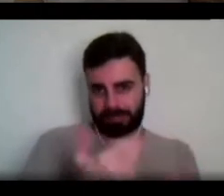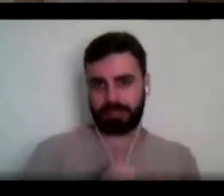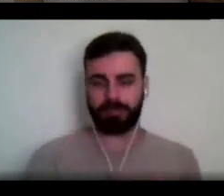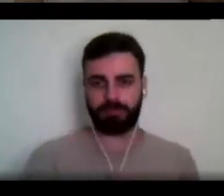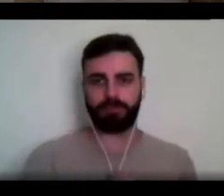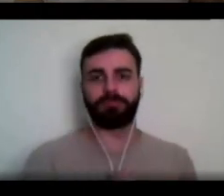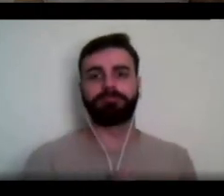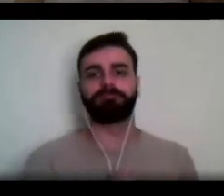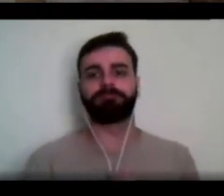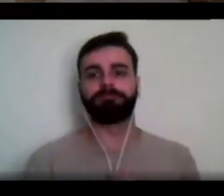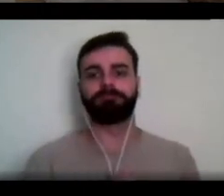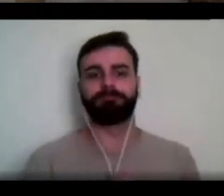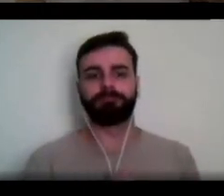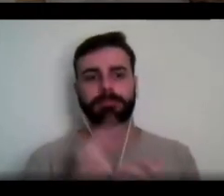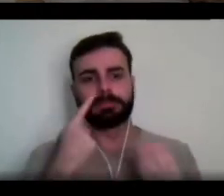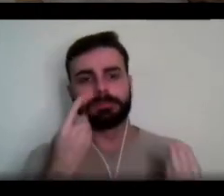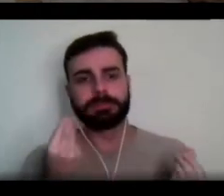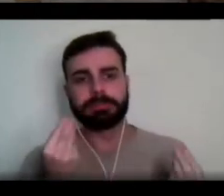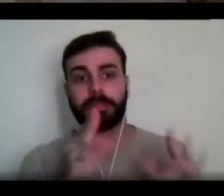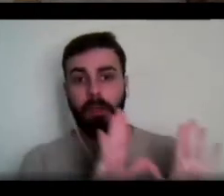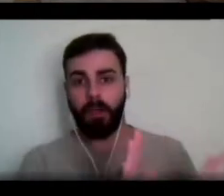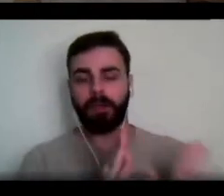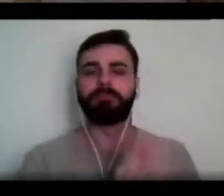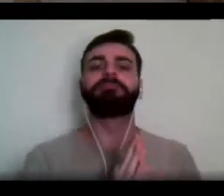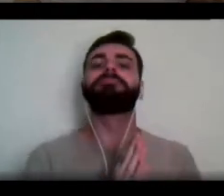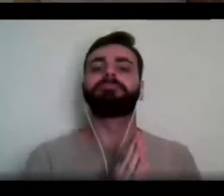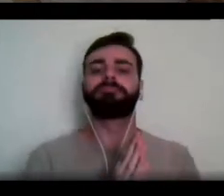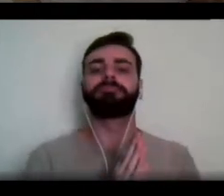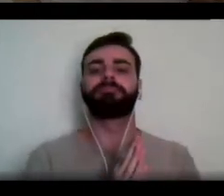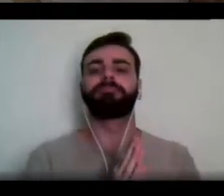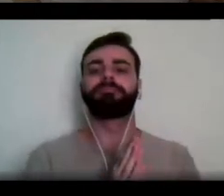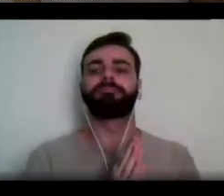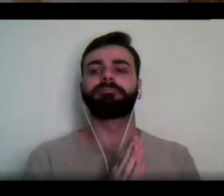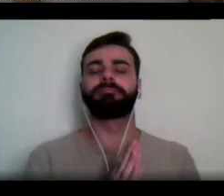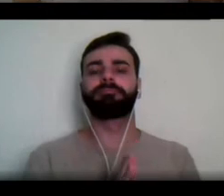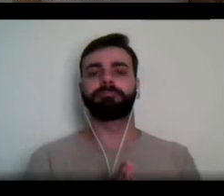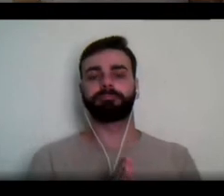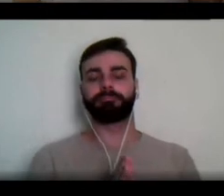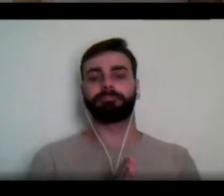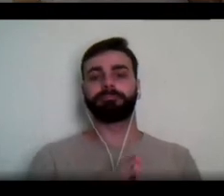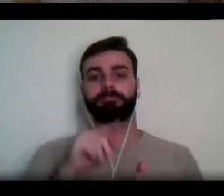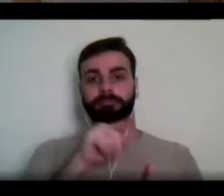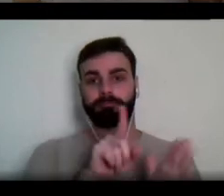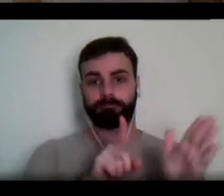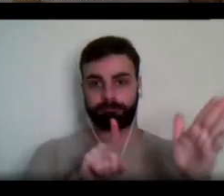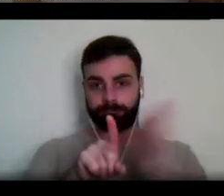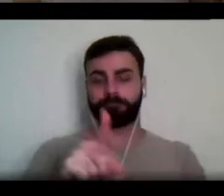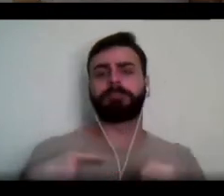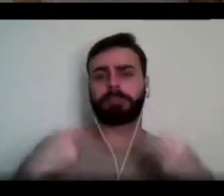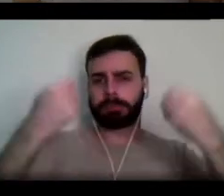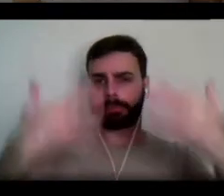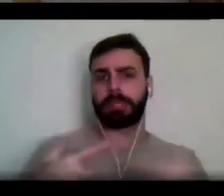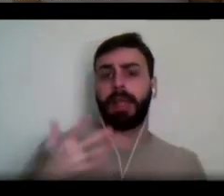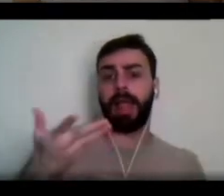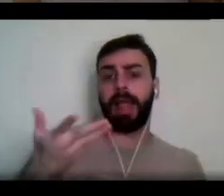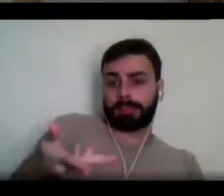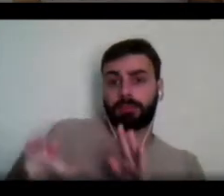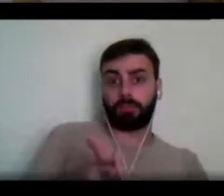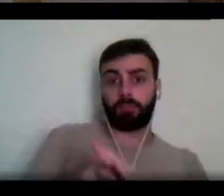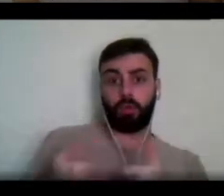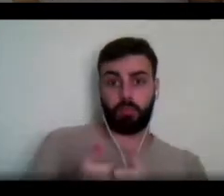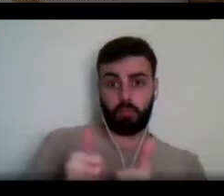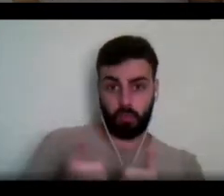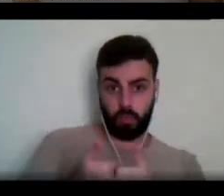aqui, gente? Tá, o 2,50 é o seguinte. A aceleração de um ônibus é dada em função do